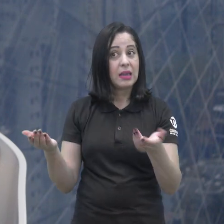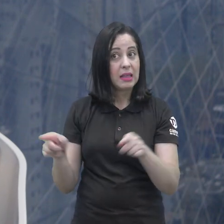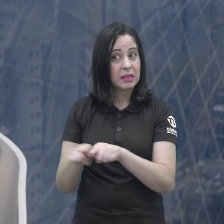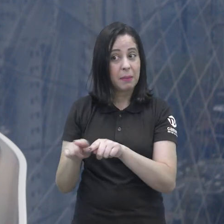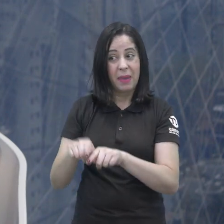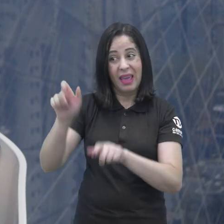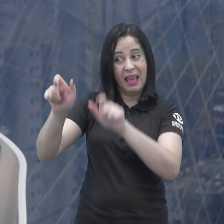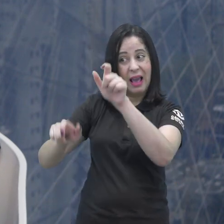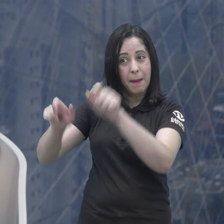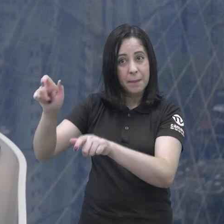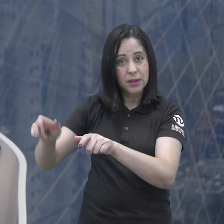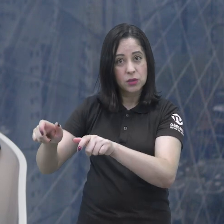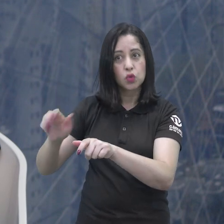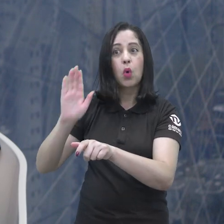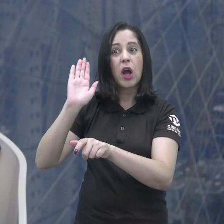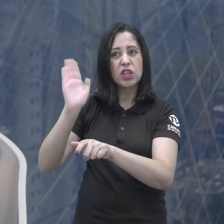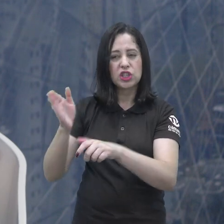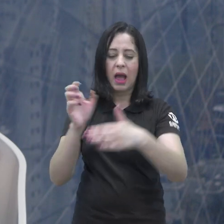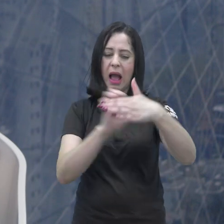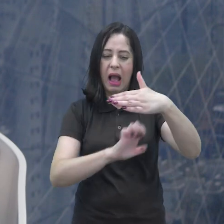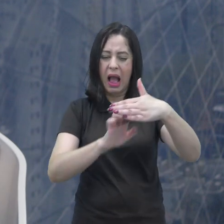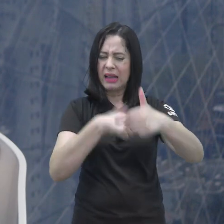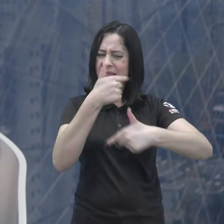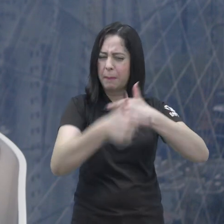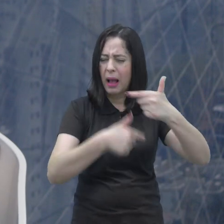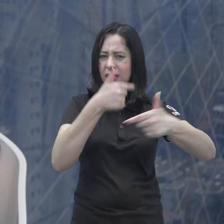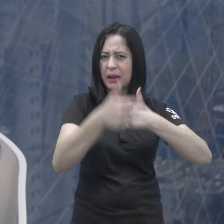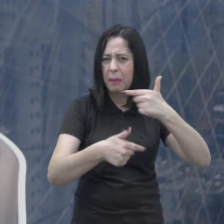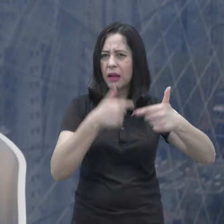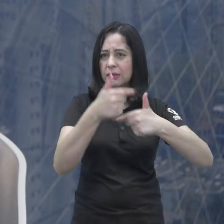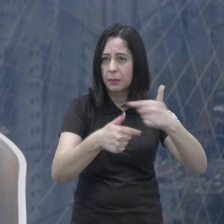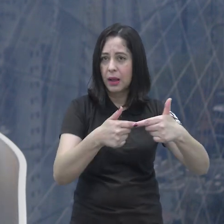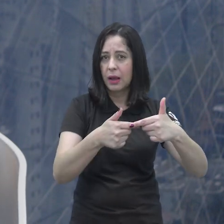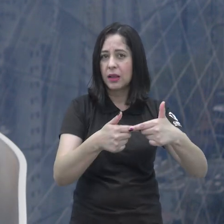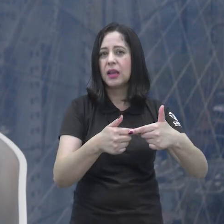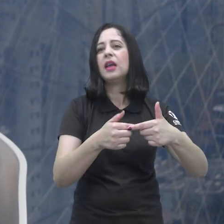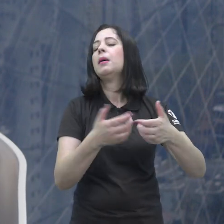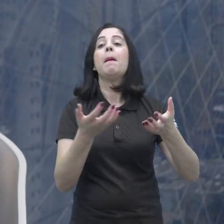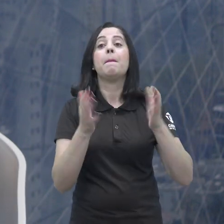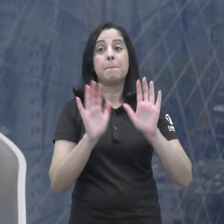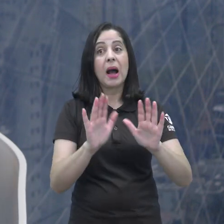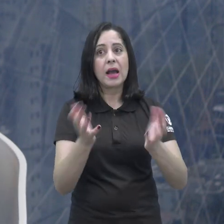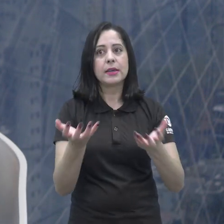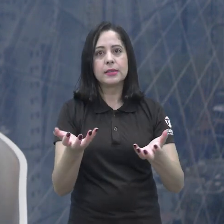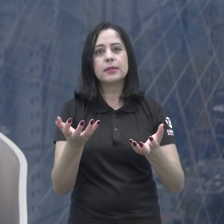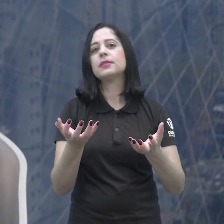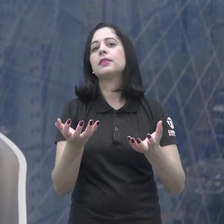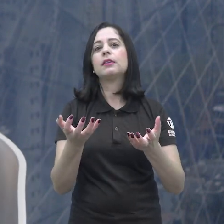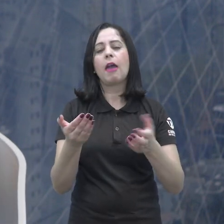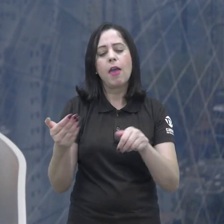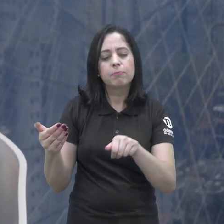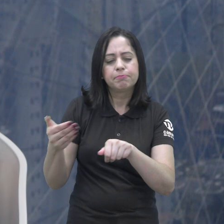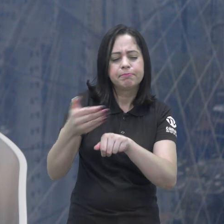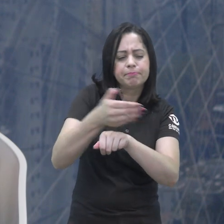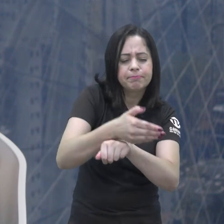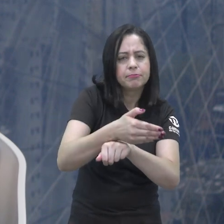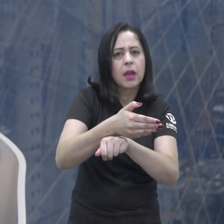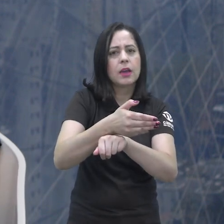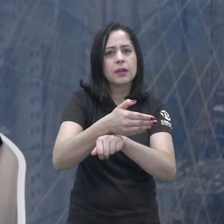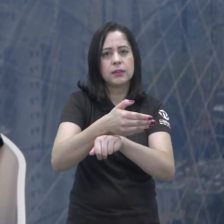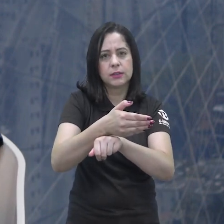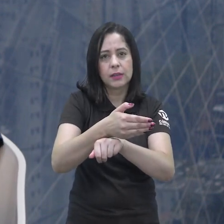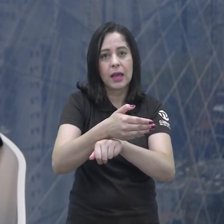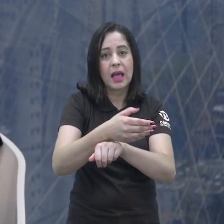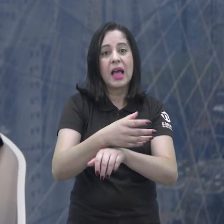ou aquela pessoa que já está em uma empresa ou quer entrar numa empresa com toda a sua cultura, diversidade e